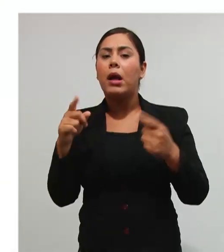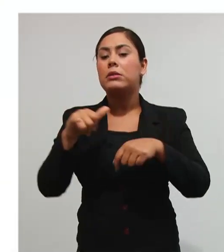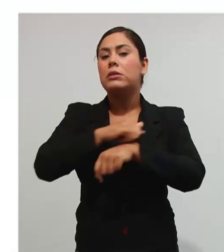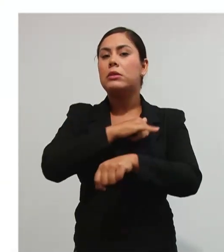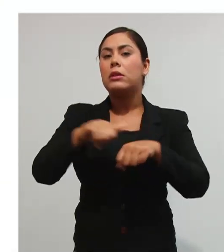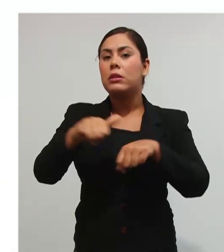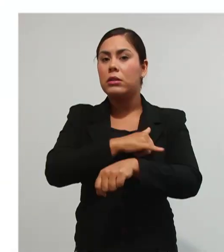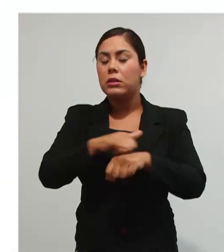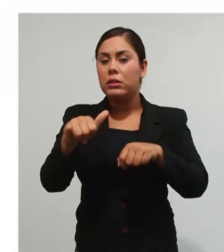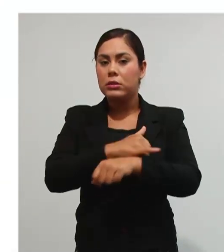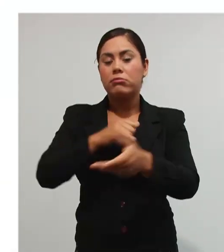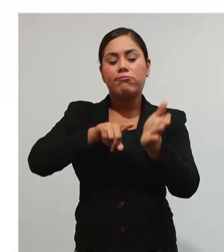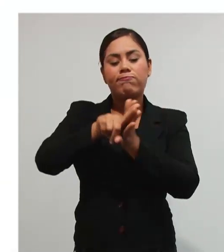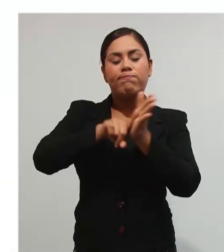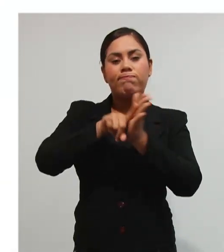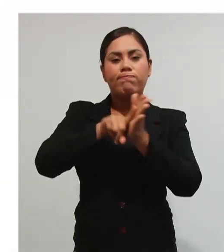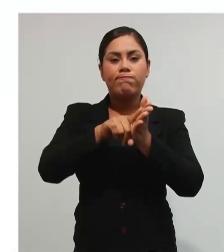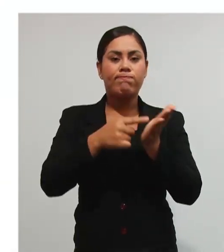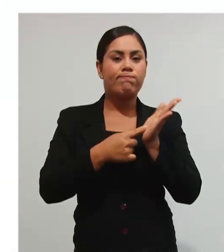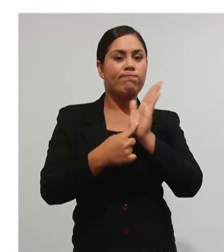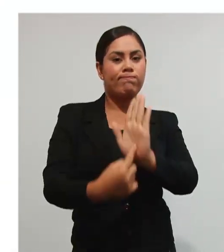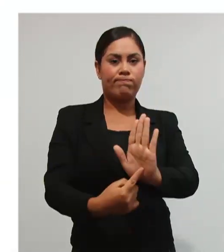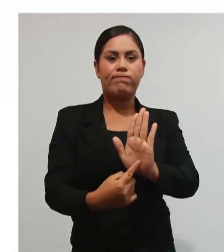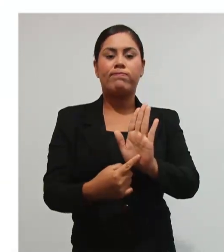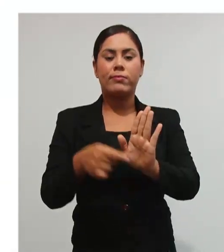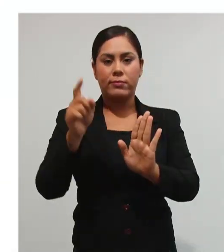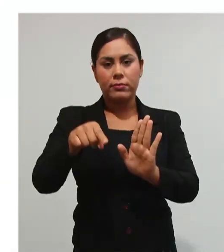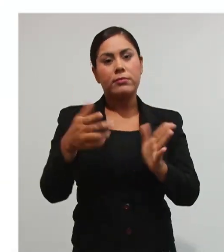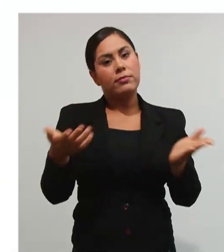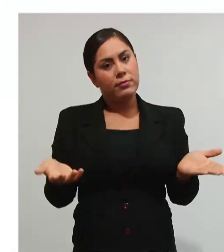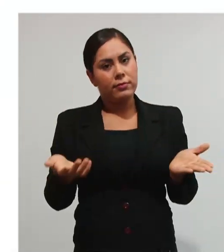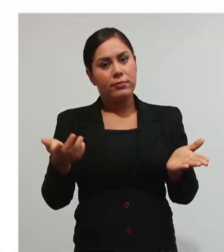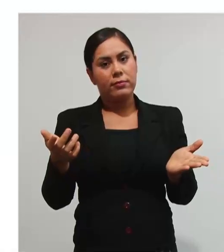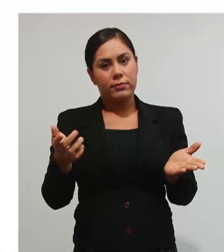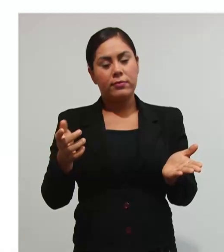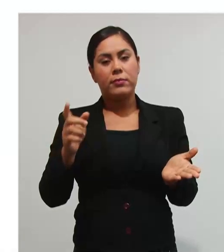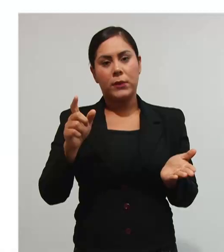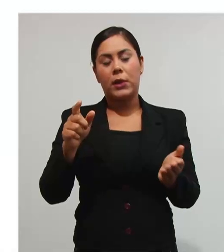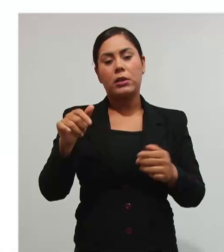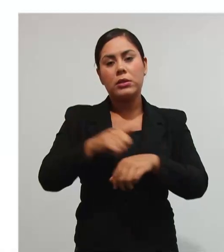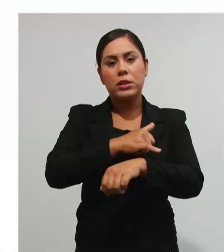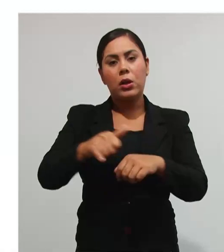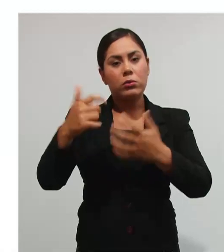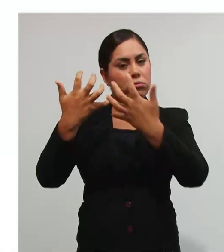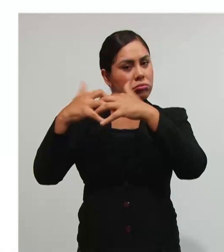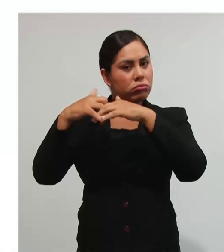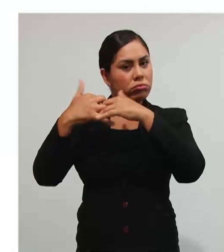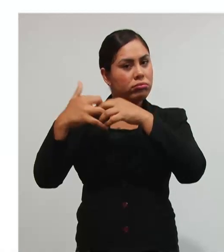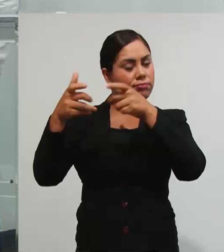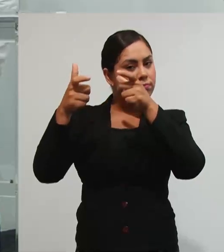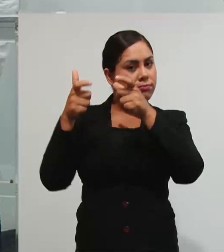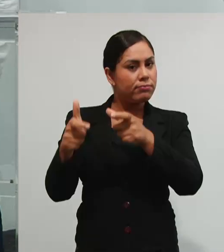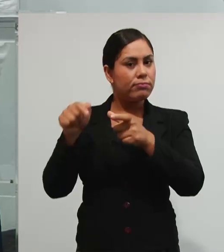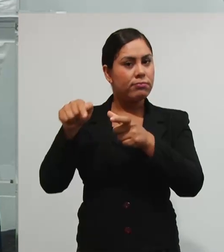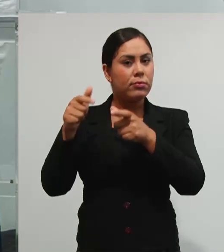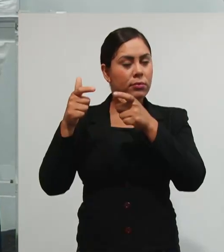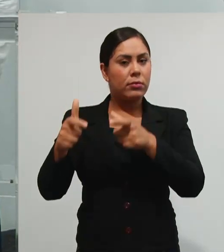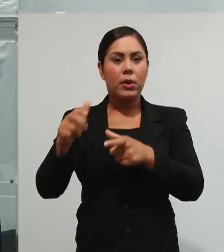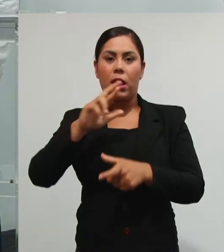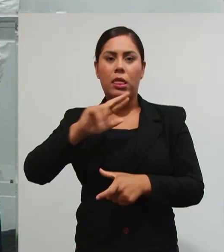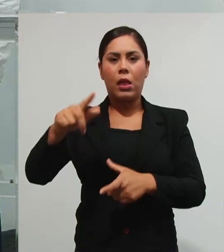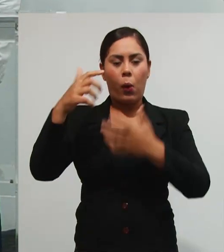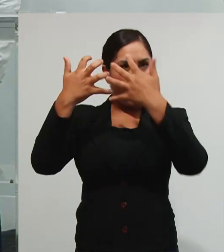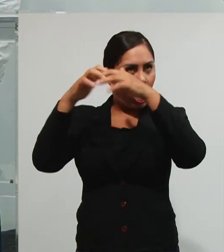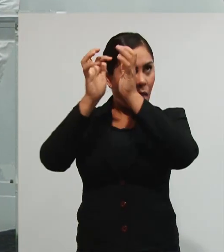de pesquisa. E é aí que nós fazemos a cognição situada, não estar só